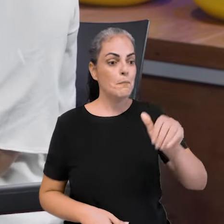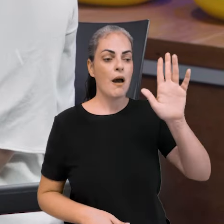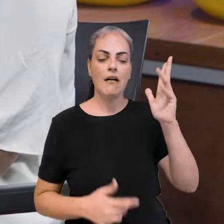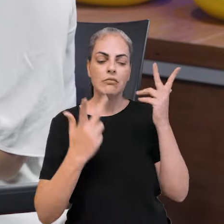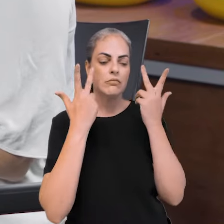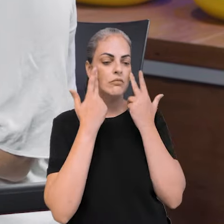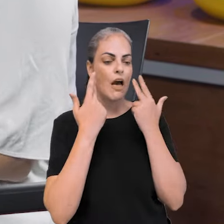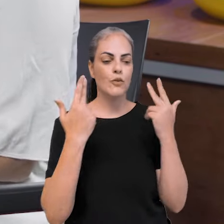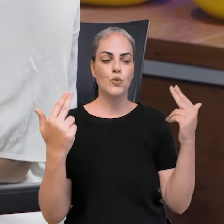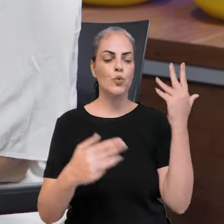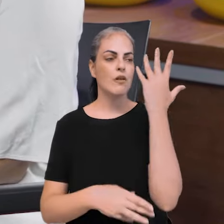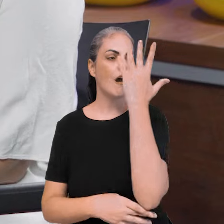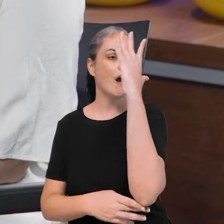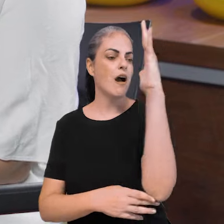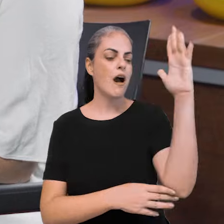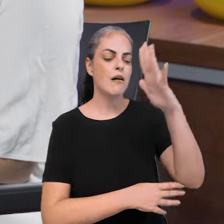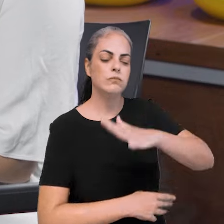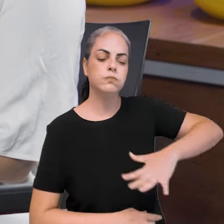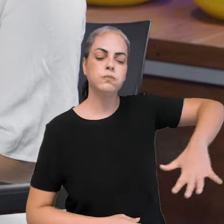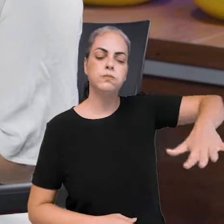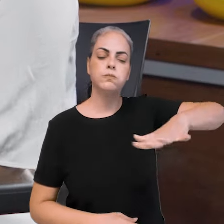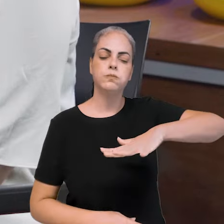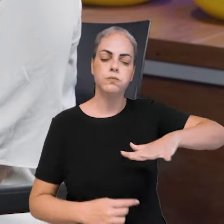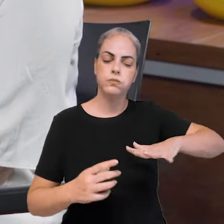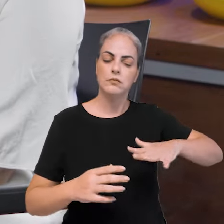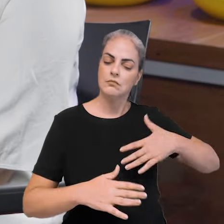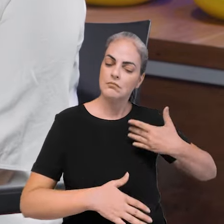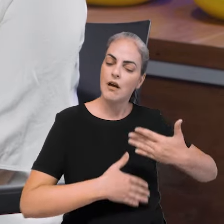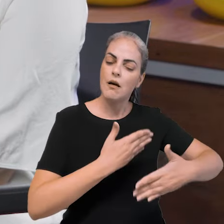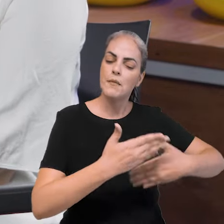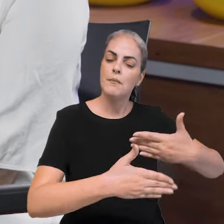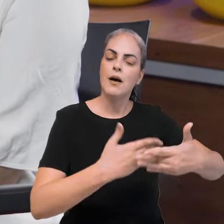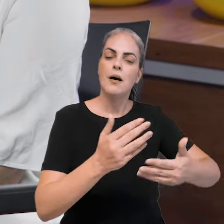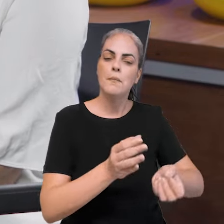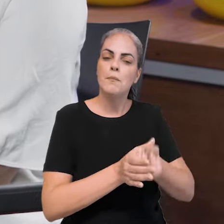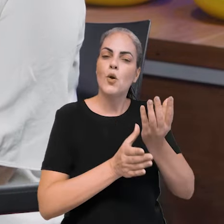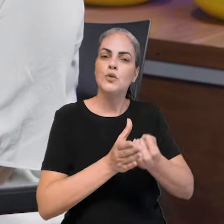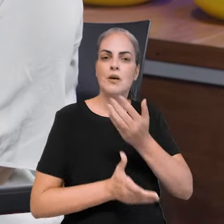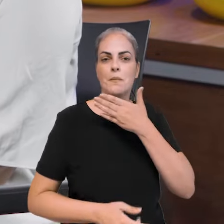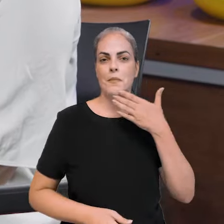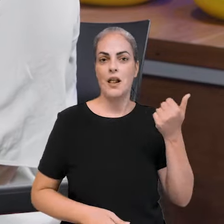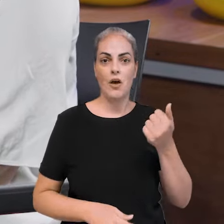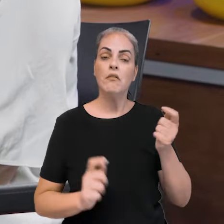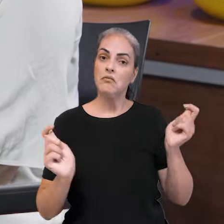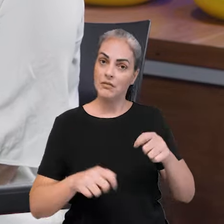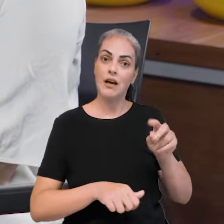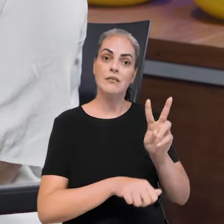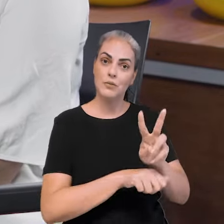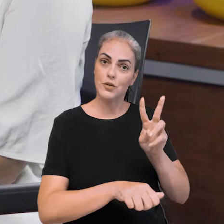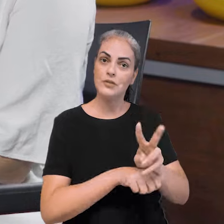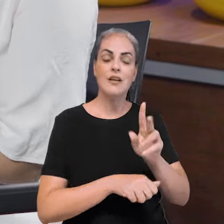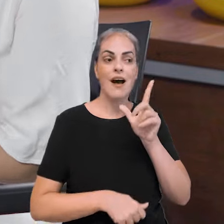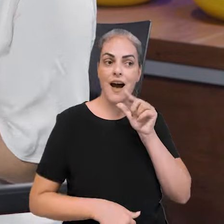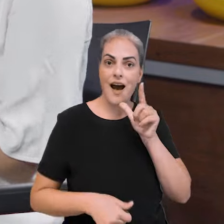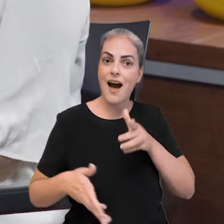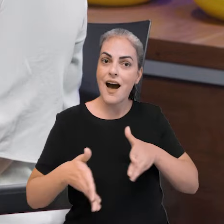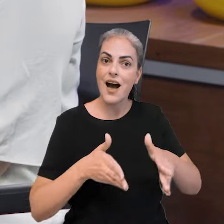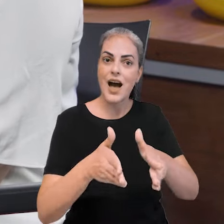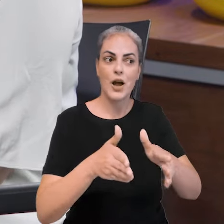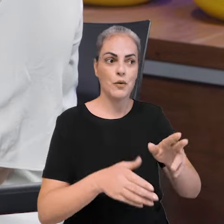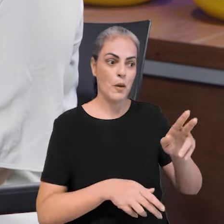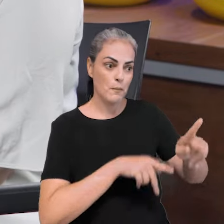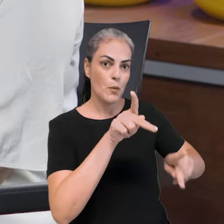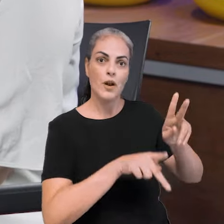o próprio ciclo natural da vida vai contribuir para aquela produção, vai proteger mananciais de abastecimento